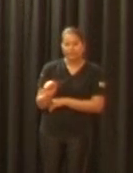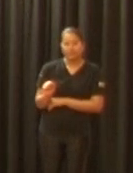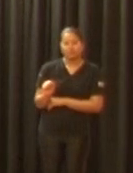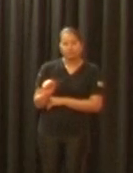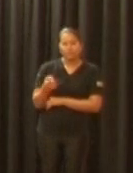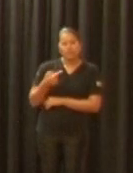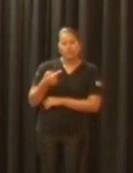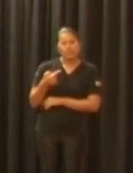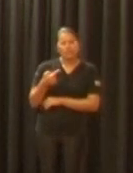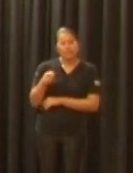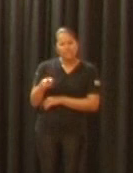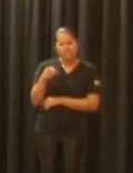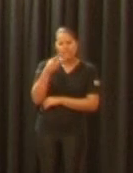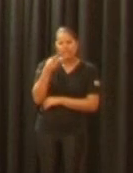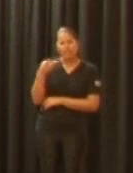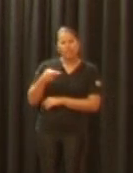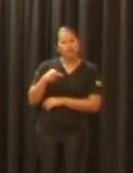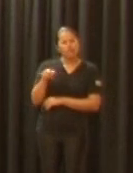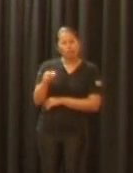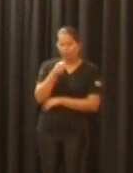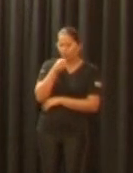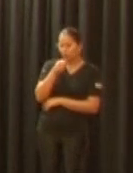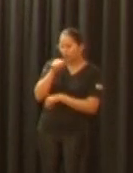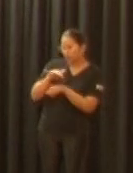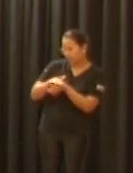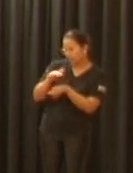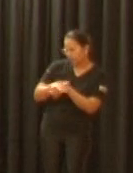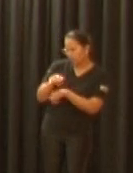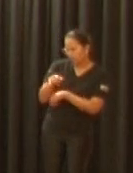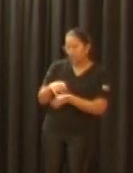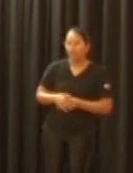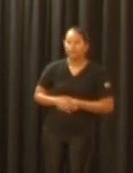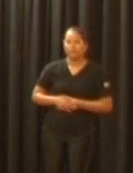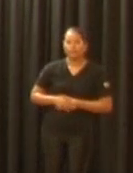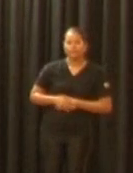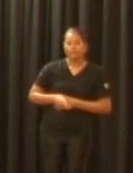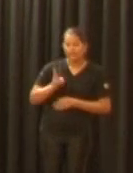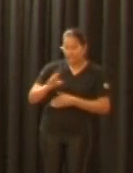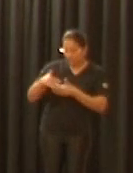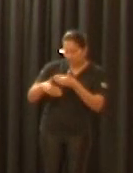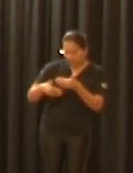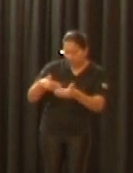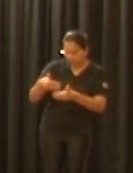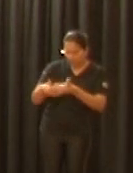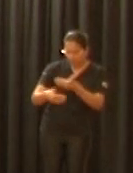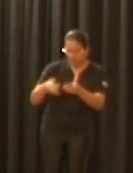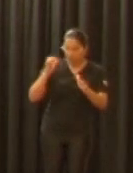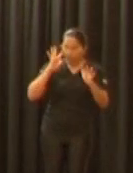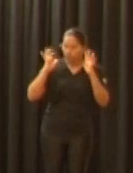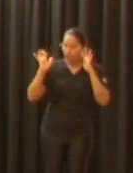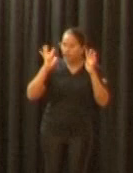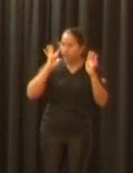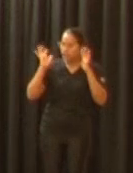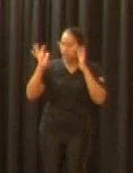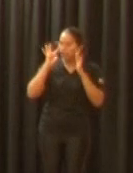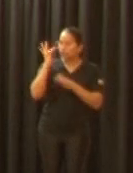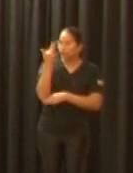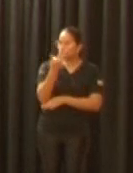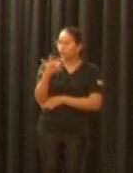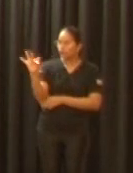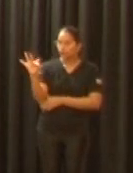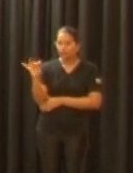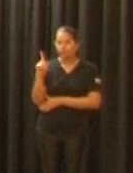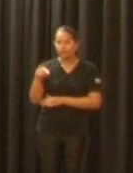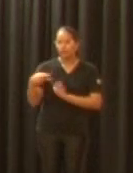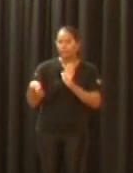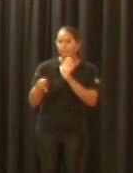que ela disse na entrevista é que, ao longo de toda a história do pensamento filosófico, é a razão e